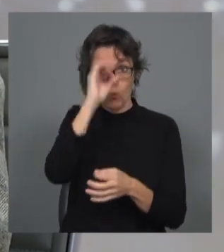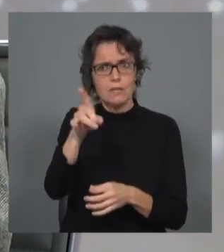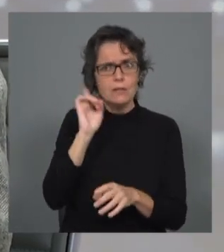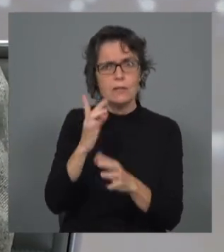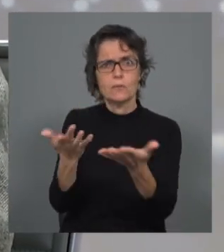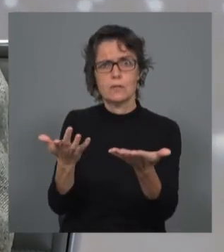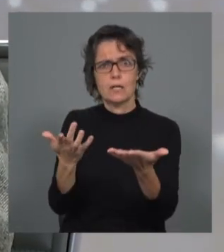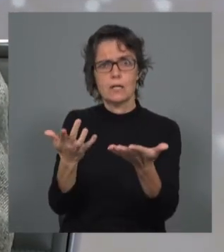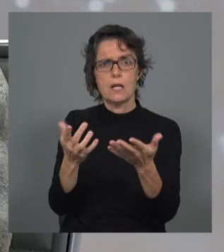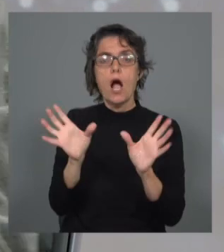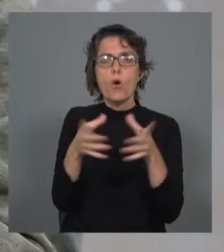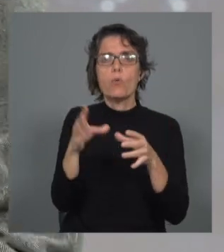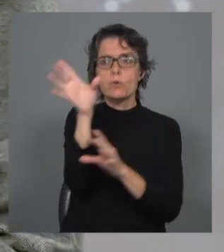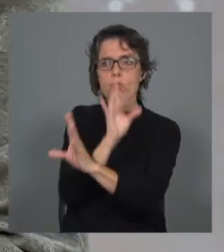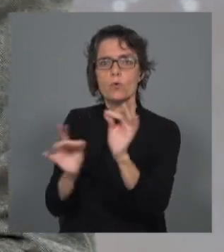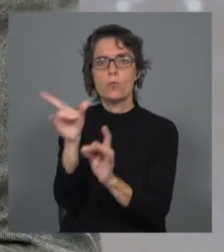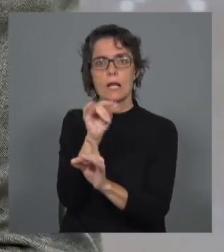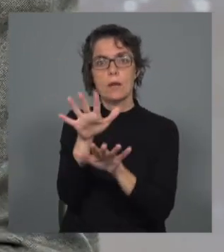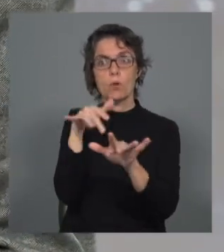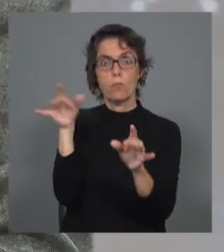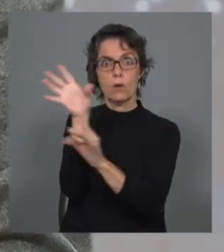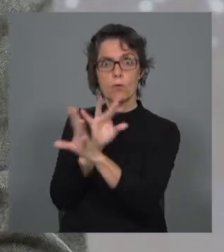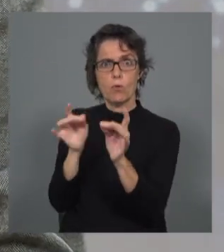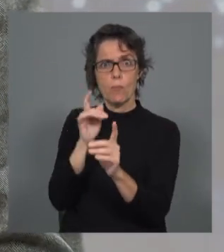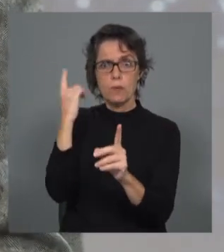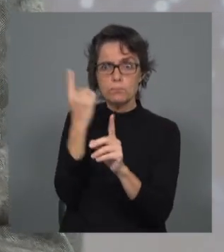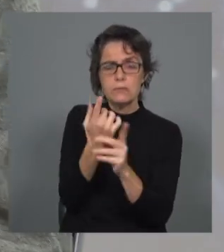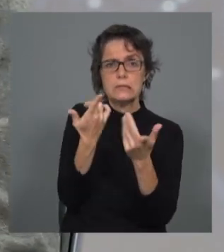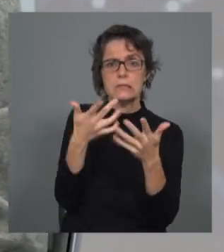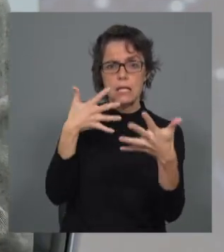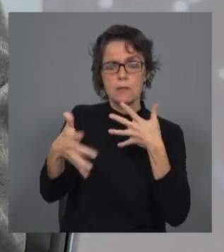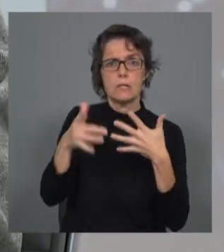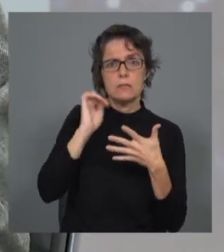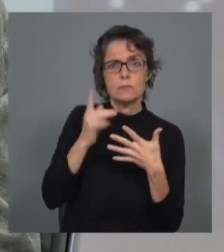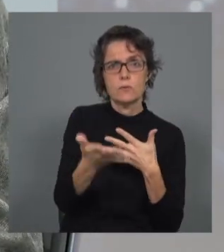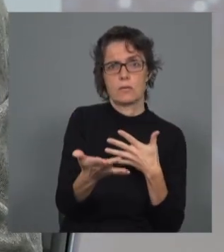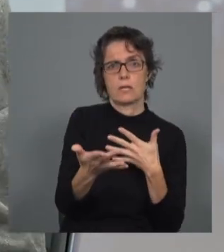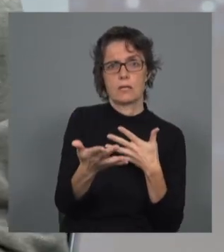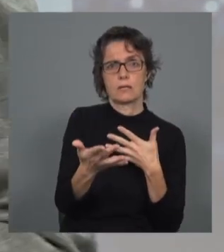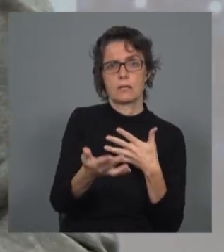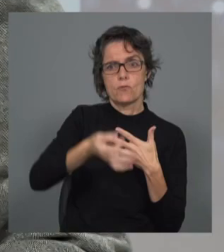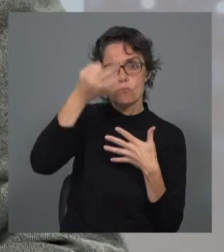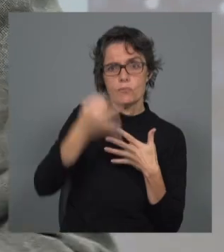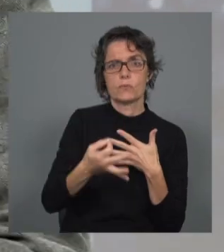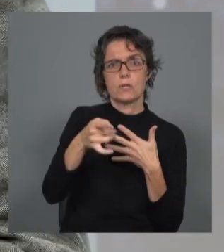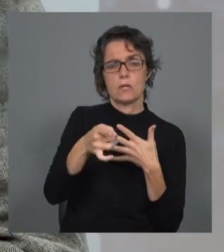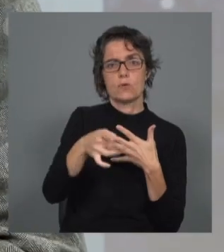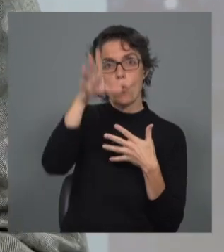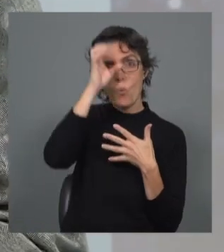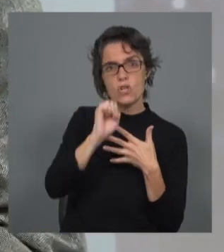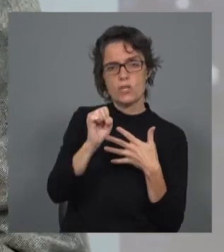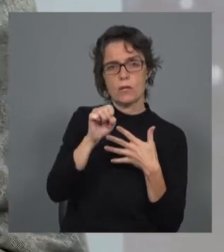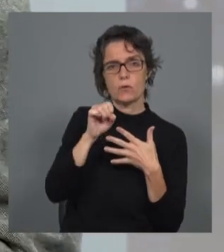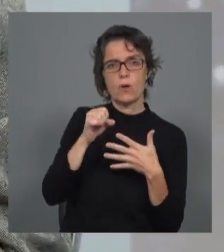Parlamento Europeu recomendam, que sendo a maneira mais transparente e a maneira mais certa do Estado